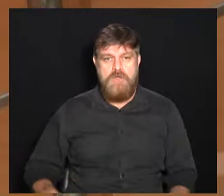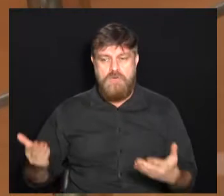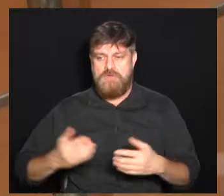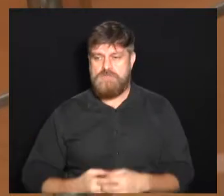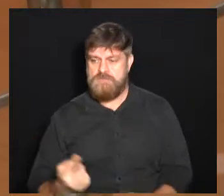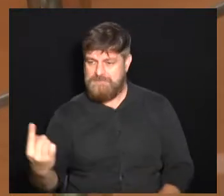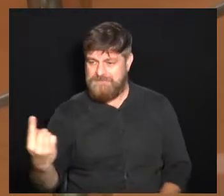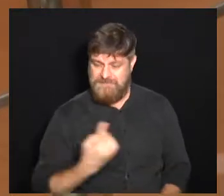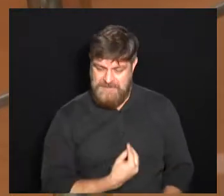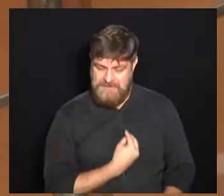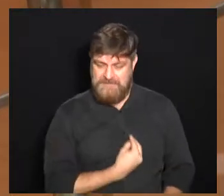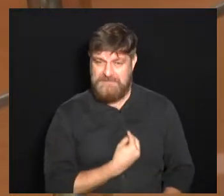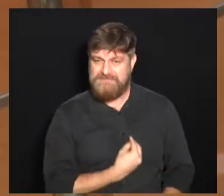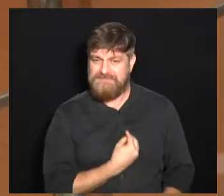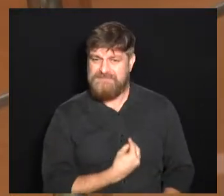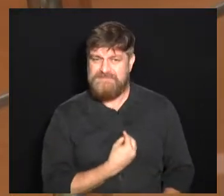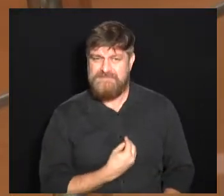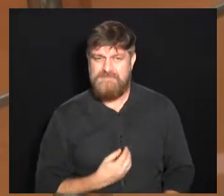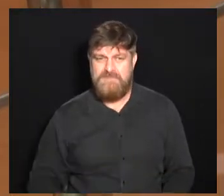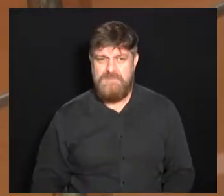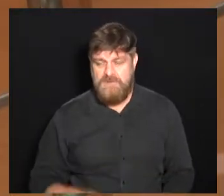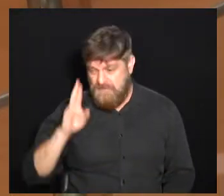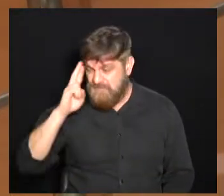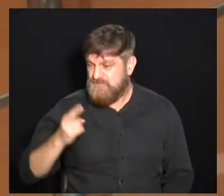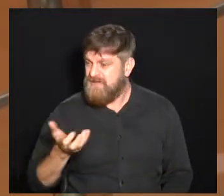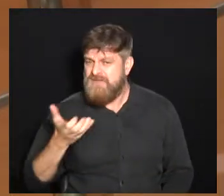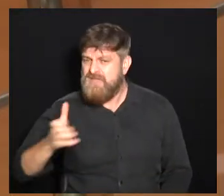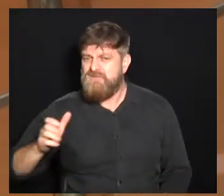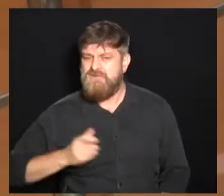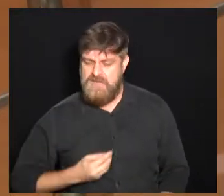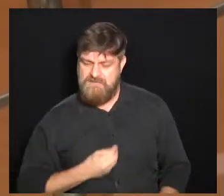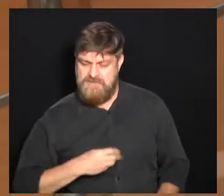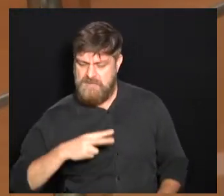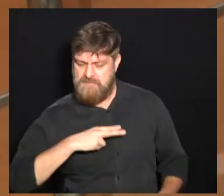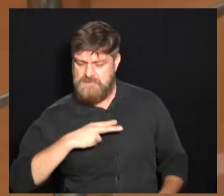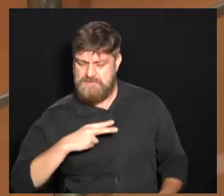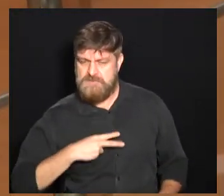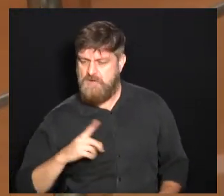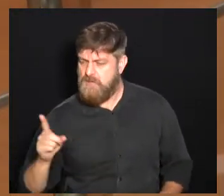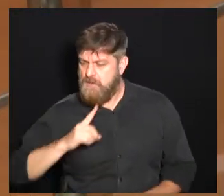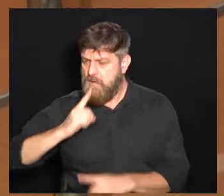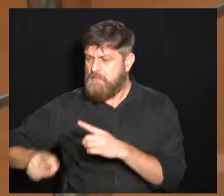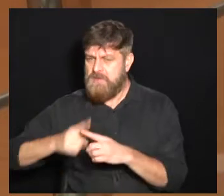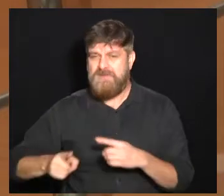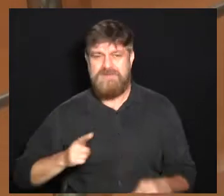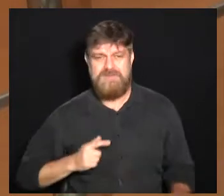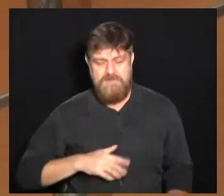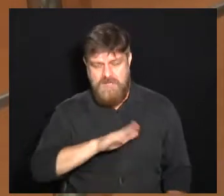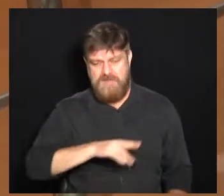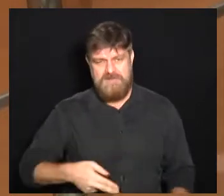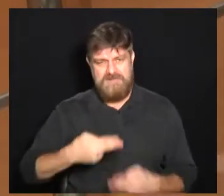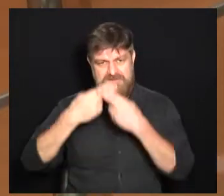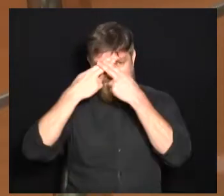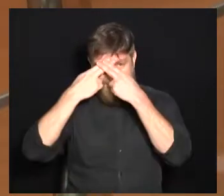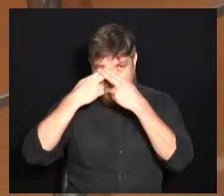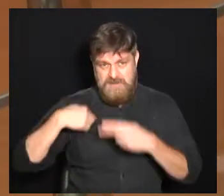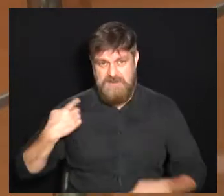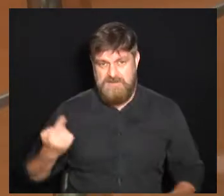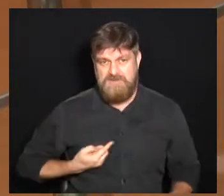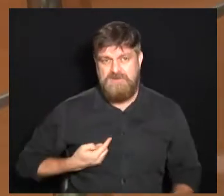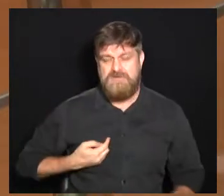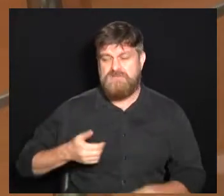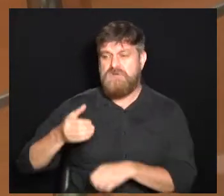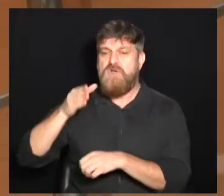vir aqui, contra a vontade do patrão, ele não quer saber da sua vida pessoal. Então, isso causou um trauma nas crianças, causou um prejuízo para